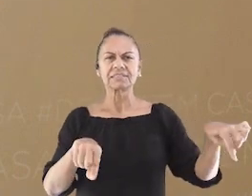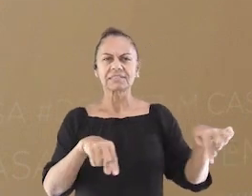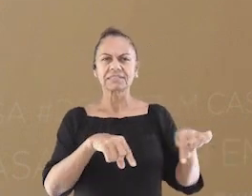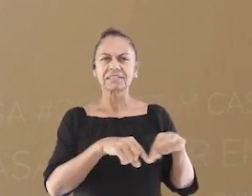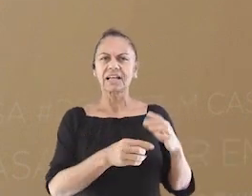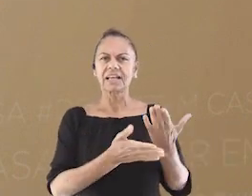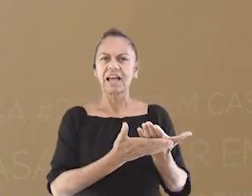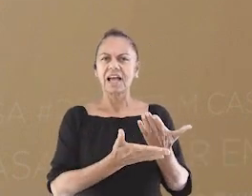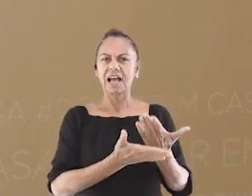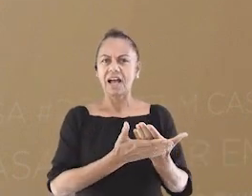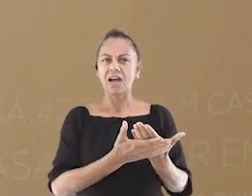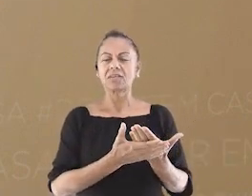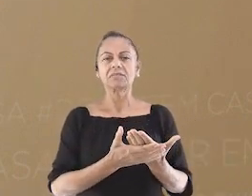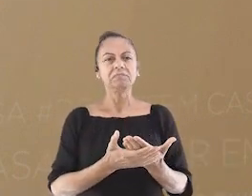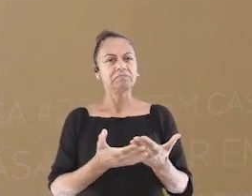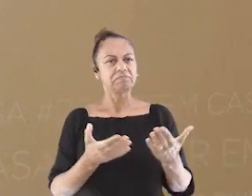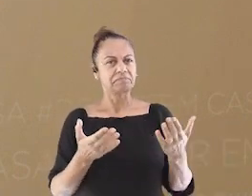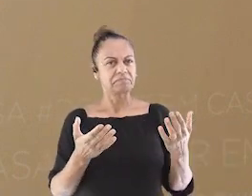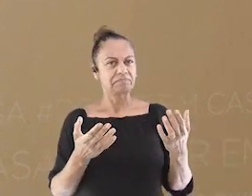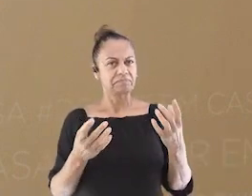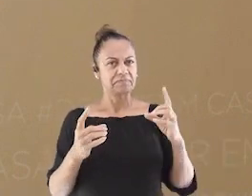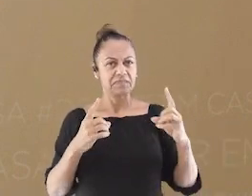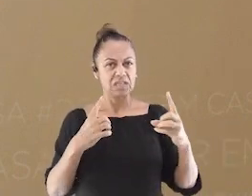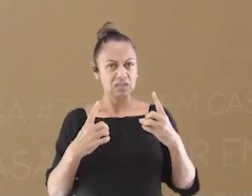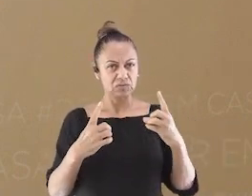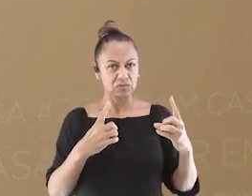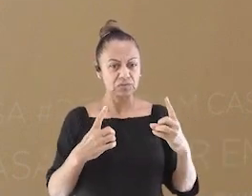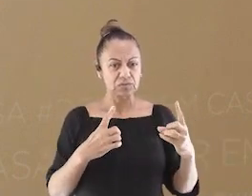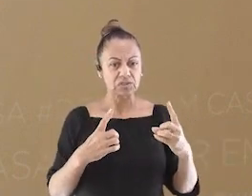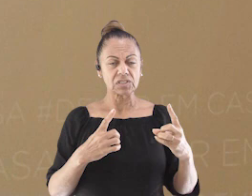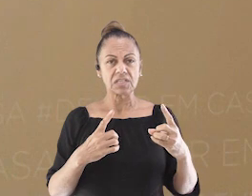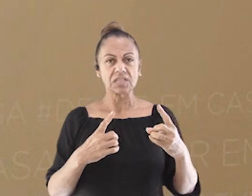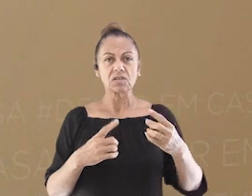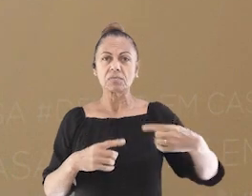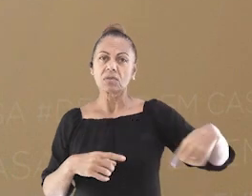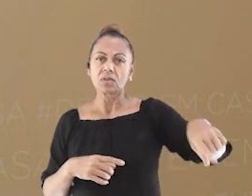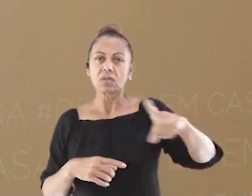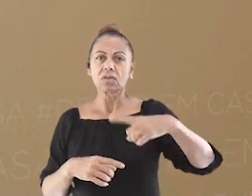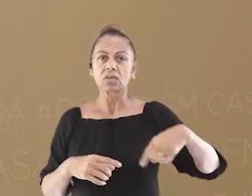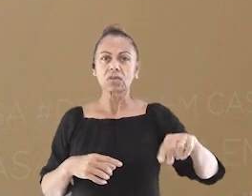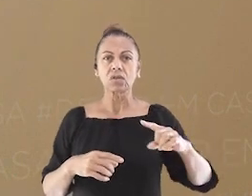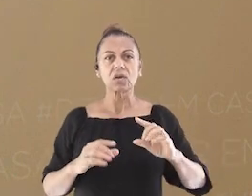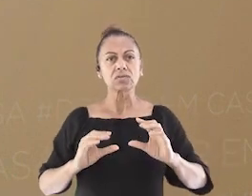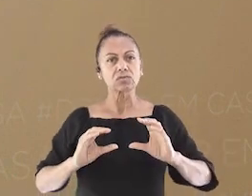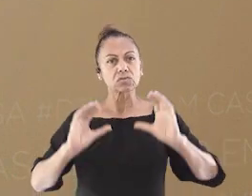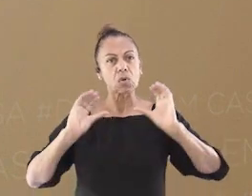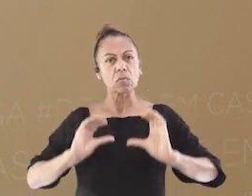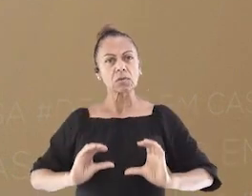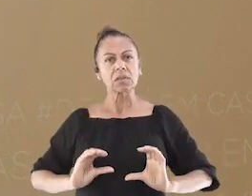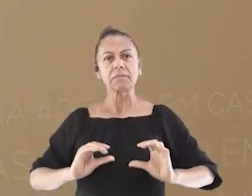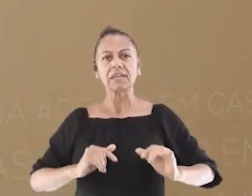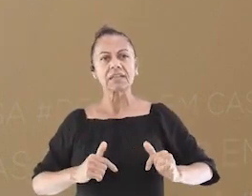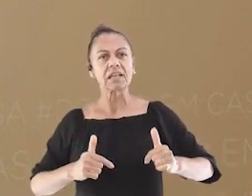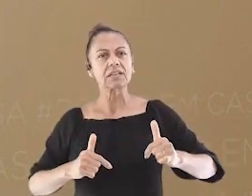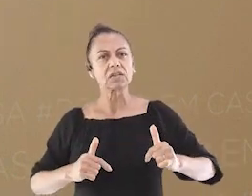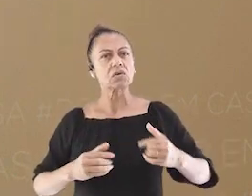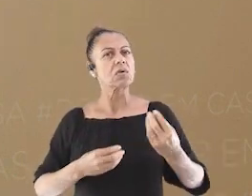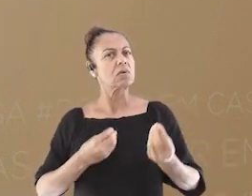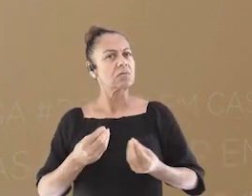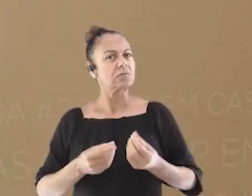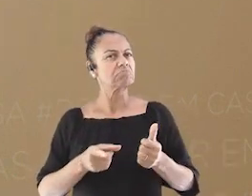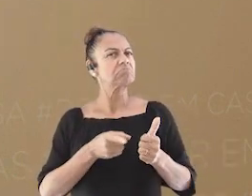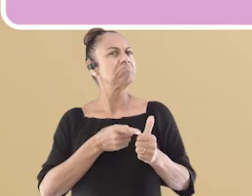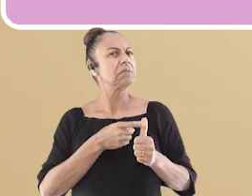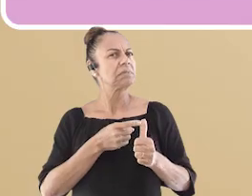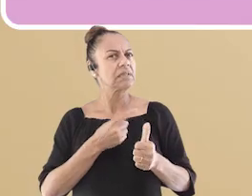Podemos sugerir um debate em sala de aula, e é claro, em comum acordo com o professor de ensino religioso, sobre nossas